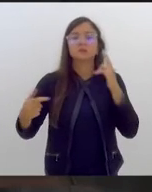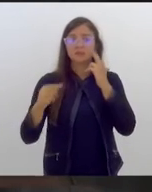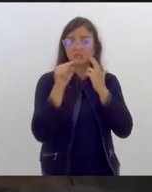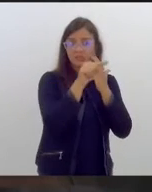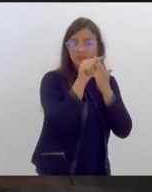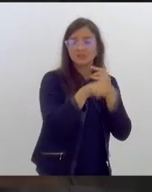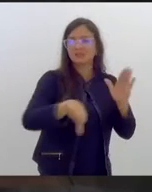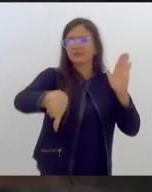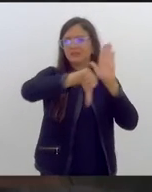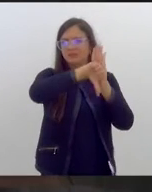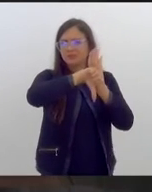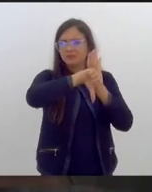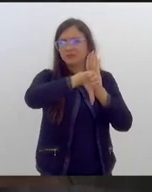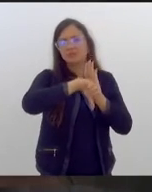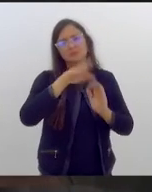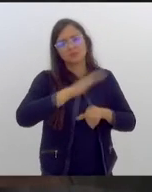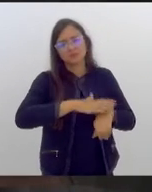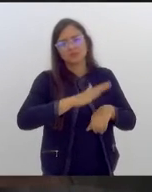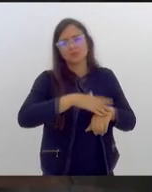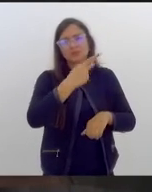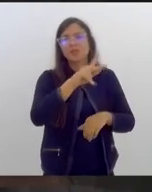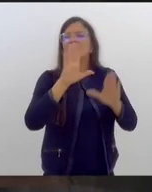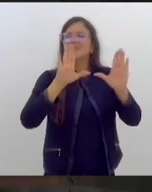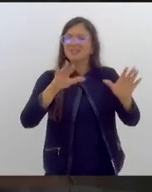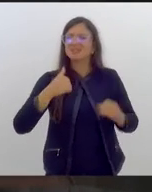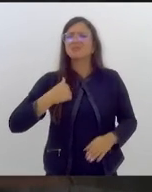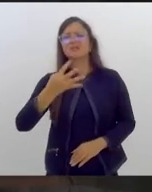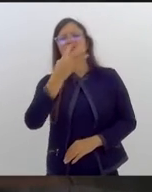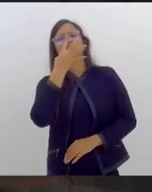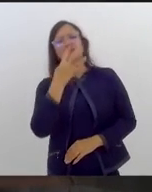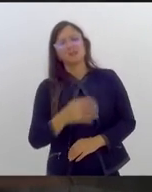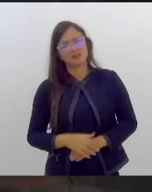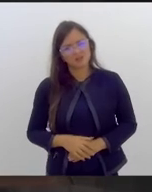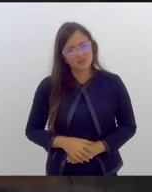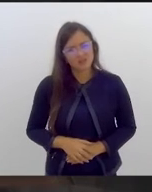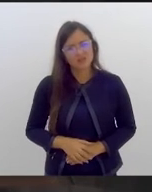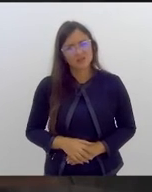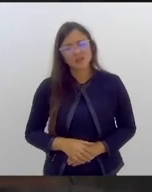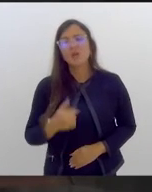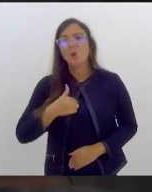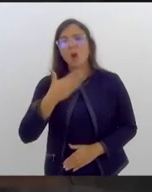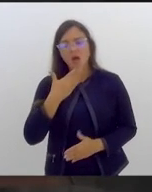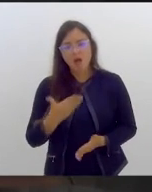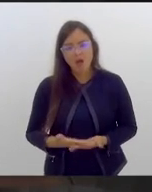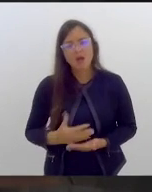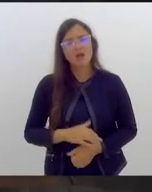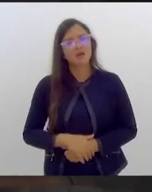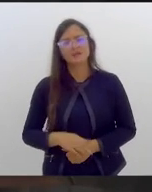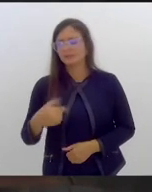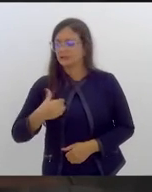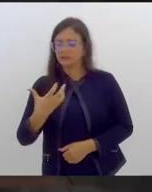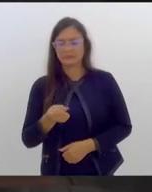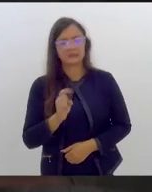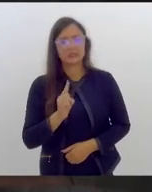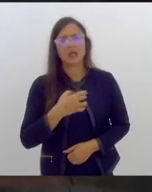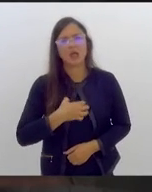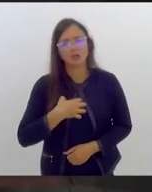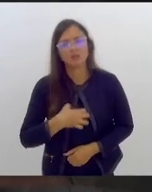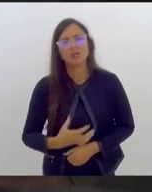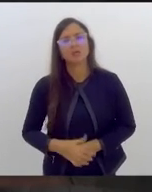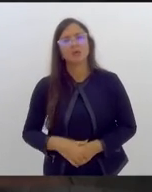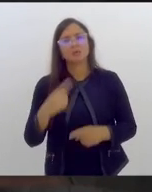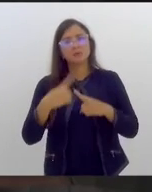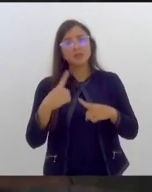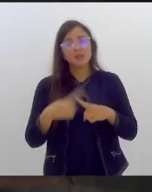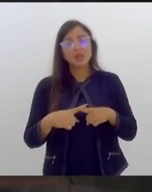criminoso mas chama a atenção causa estupefação indignação que depois de